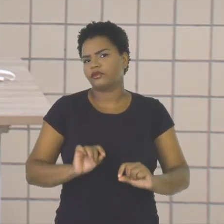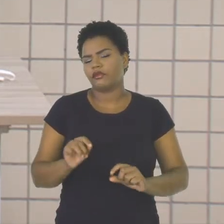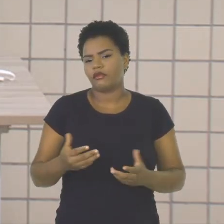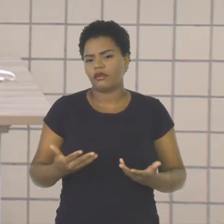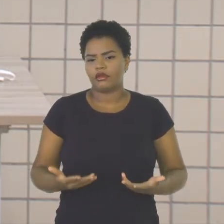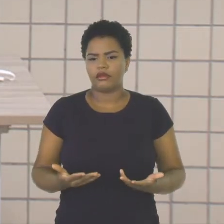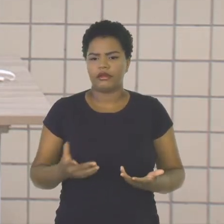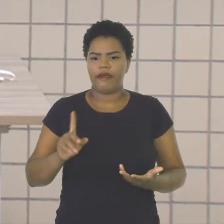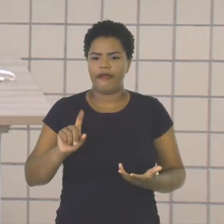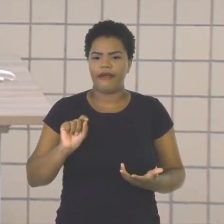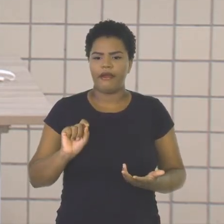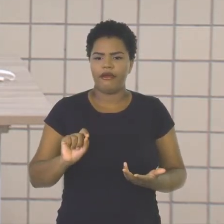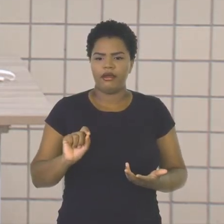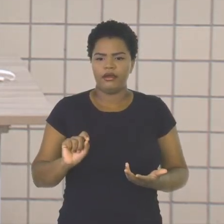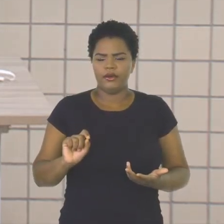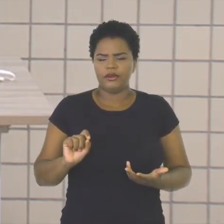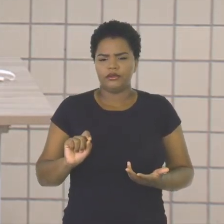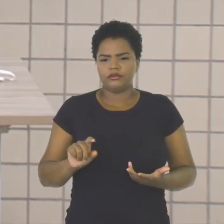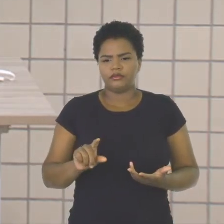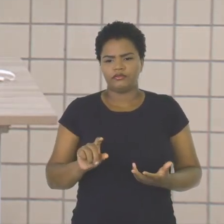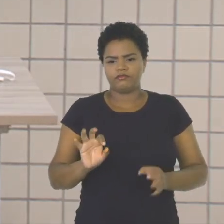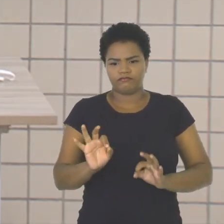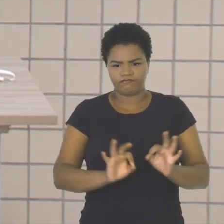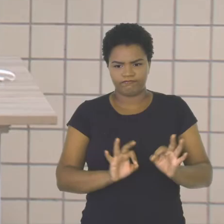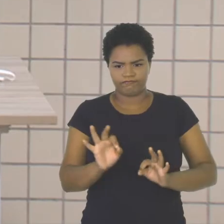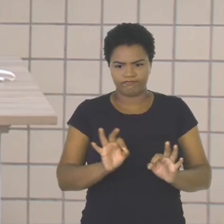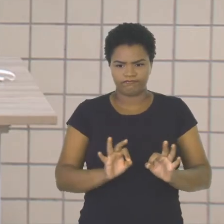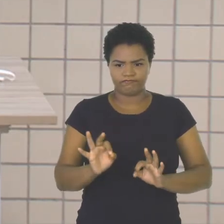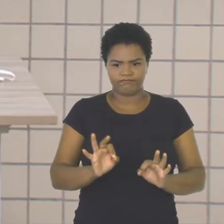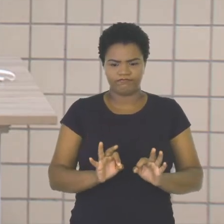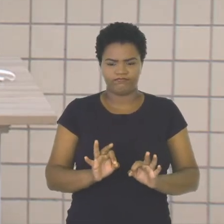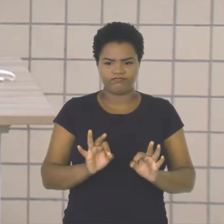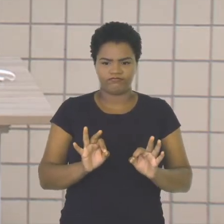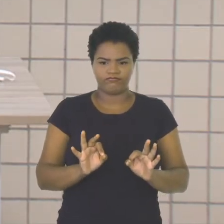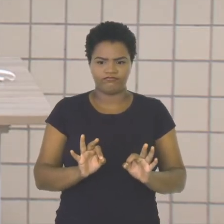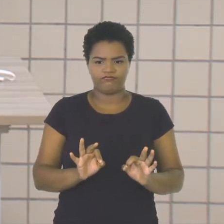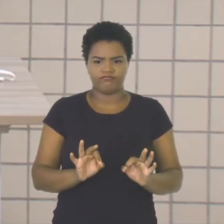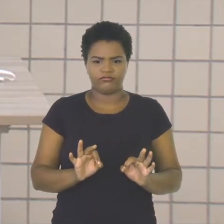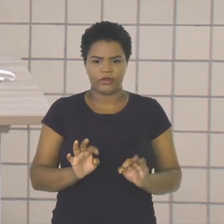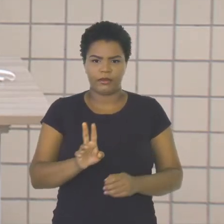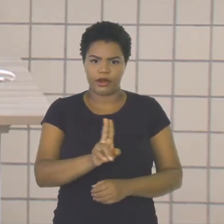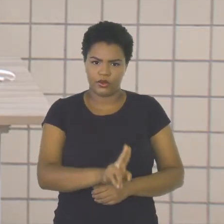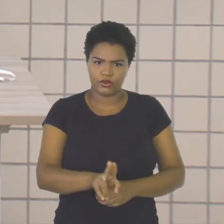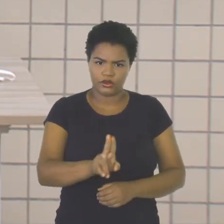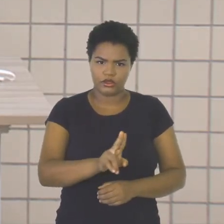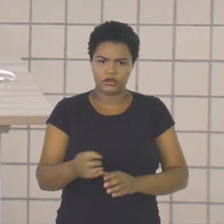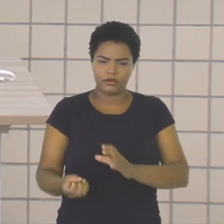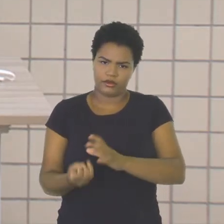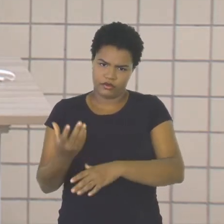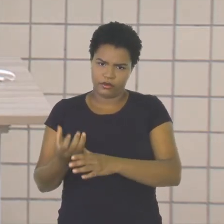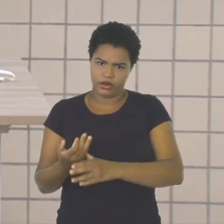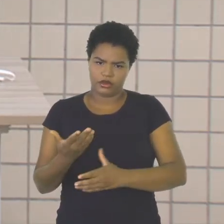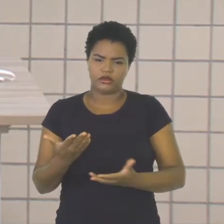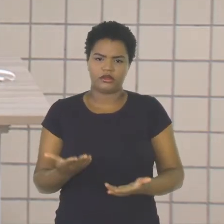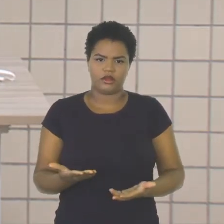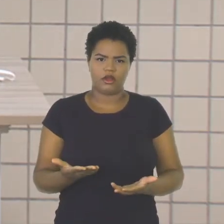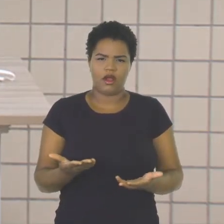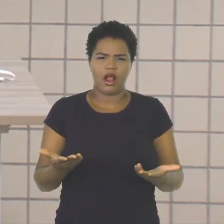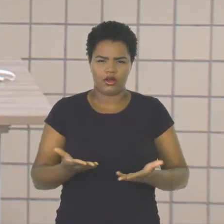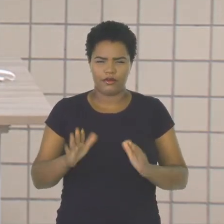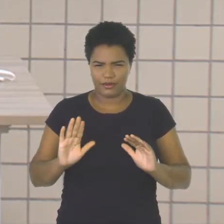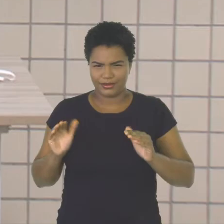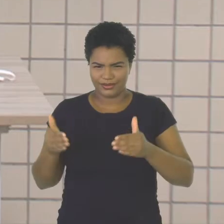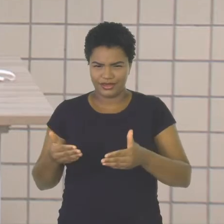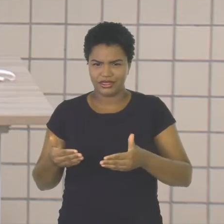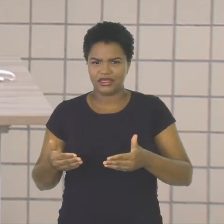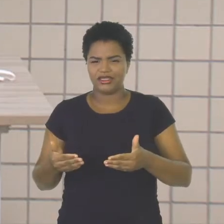São determinadas justamente pela utilização e pela formação dela. Vamos para as específicas primeiro, para a